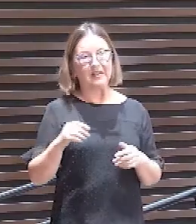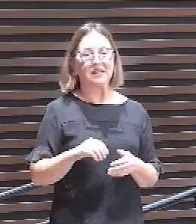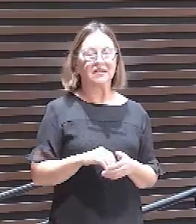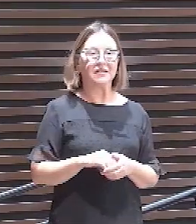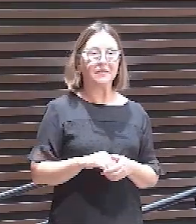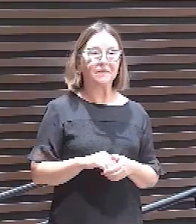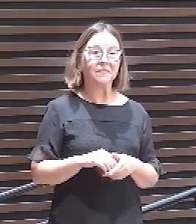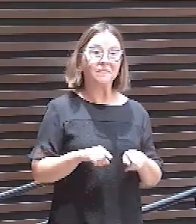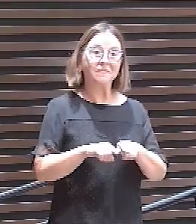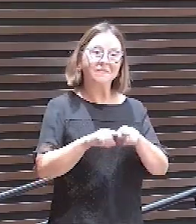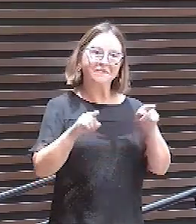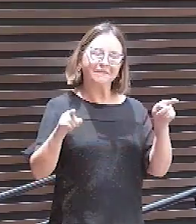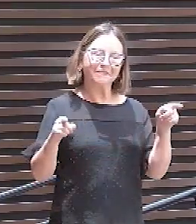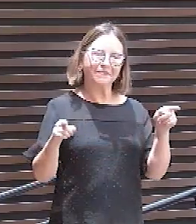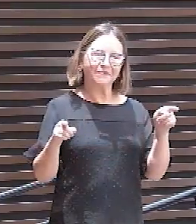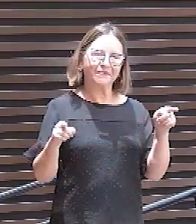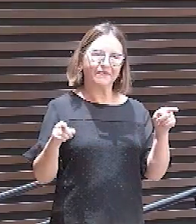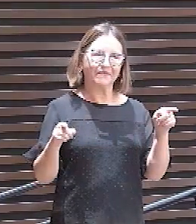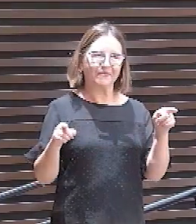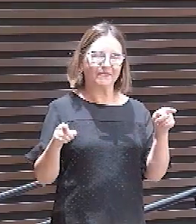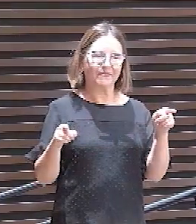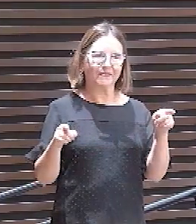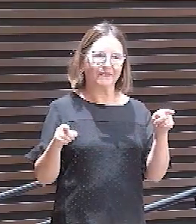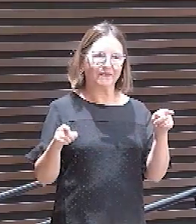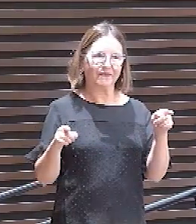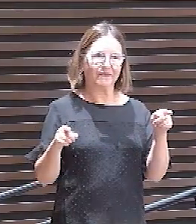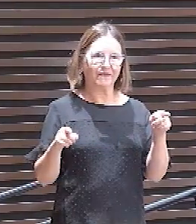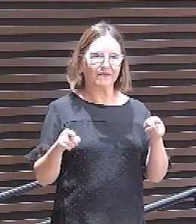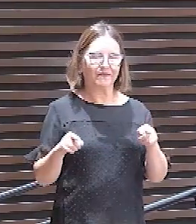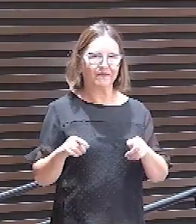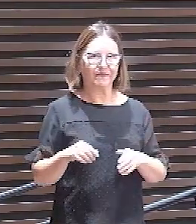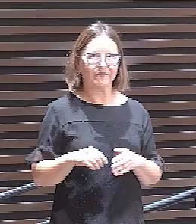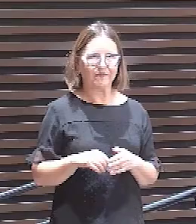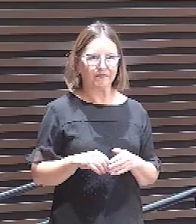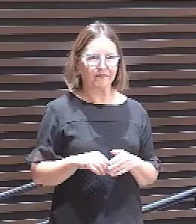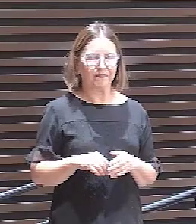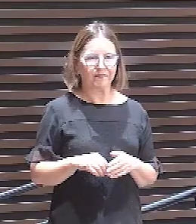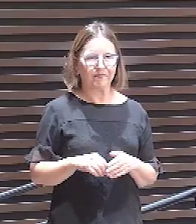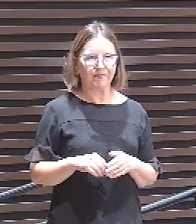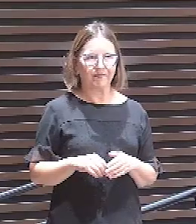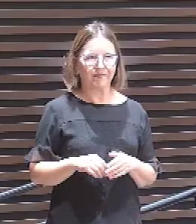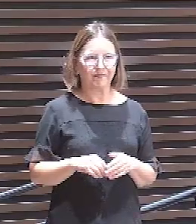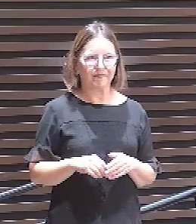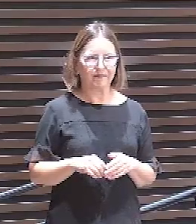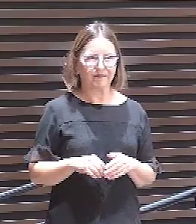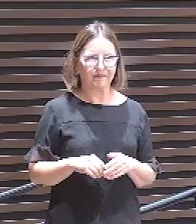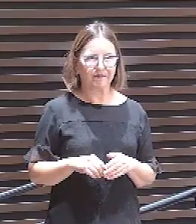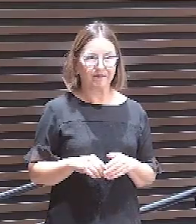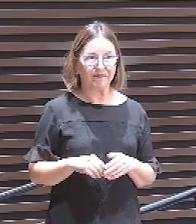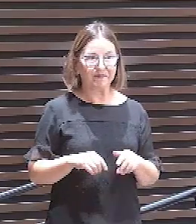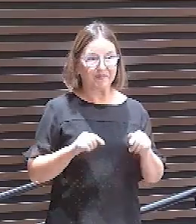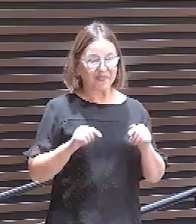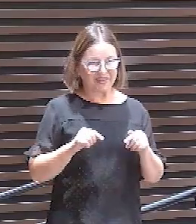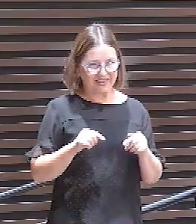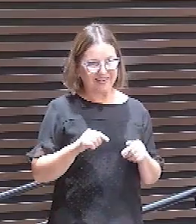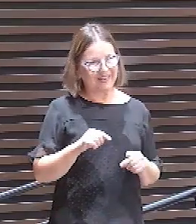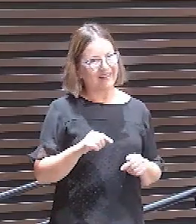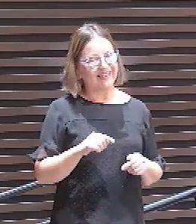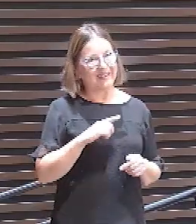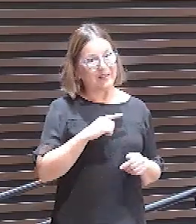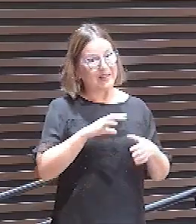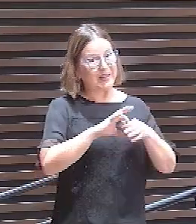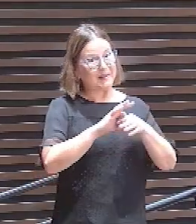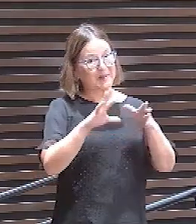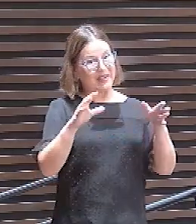ele foi primeiro, e aqui eu tenho a liberdade bíblica